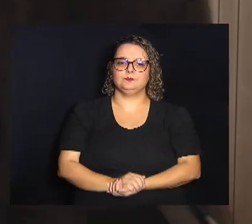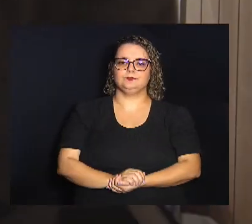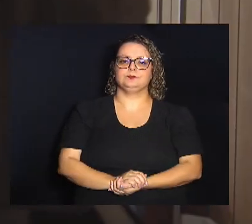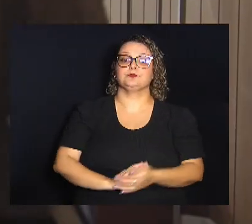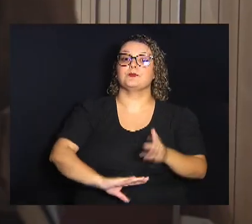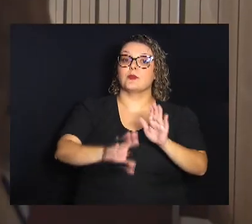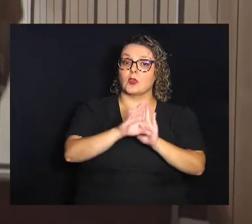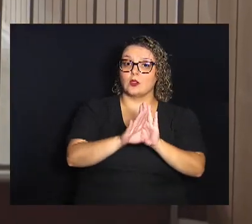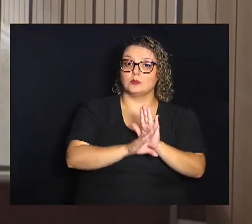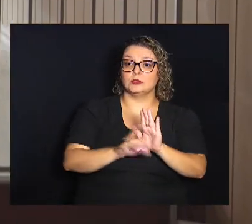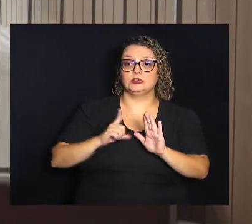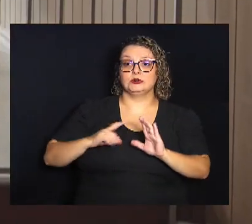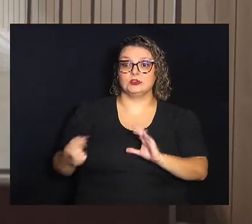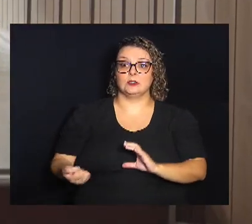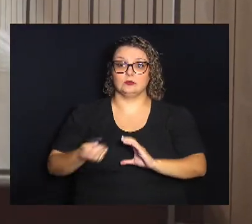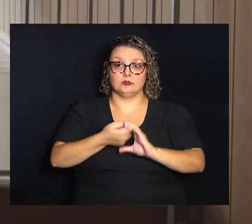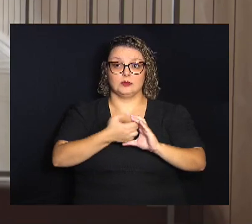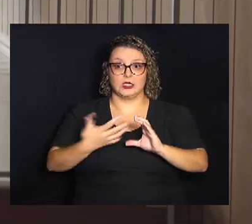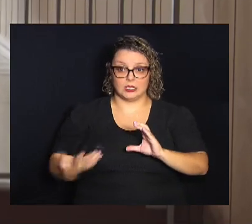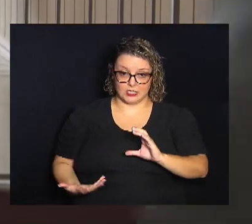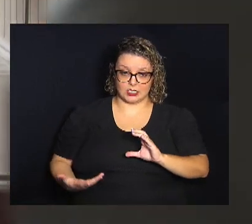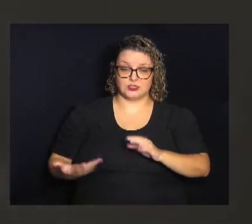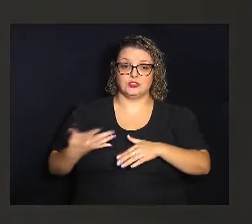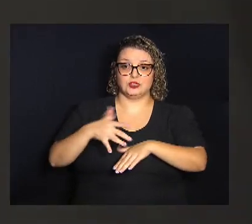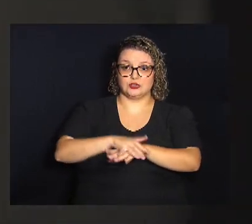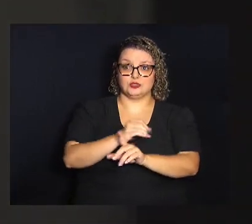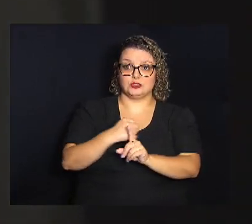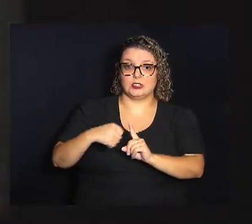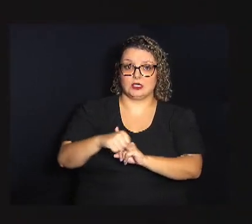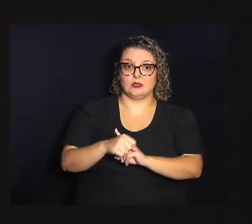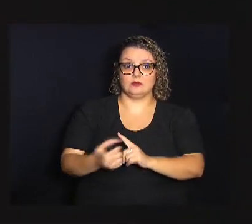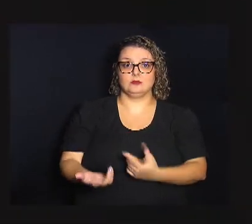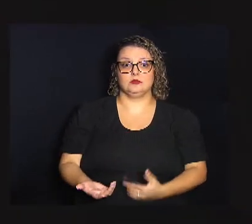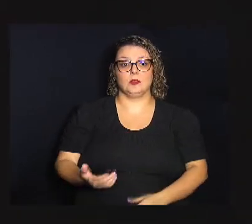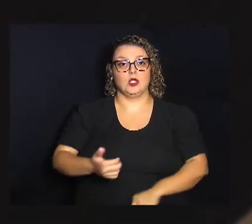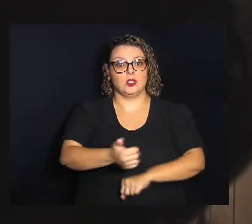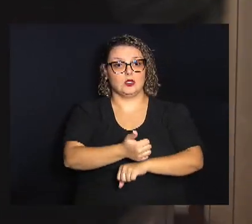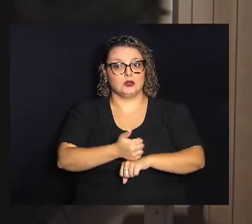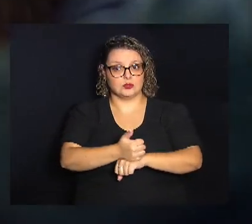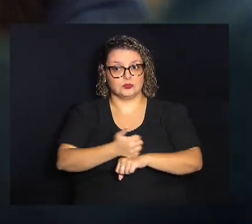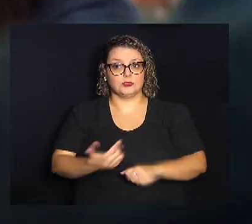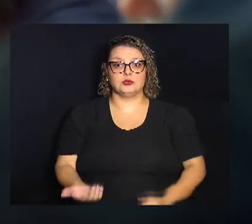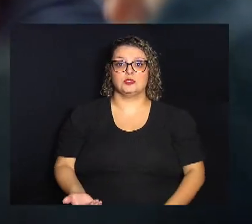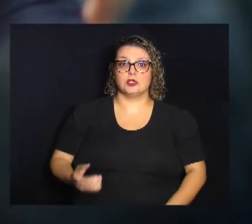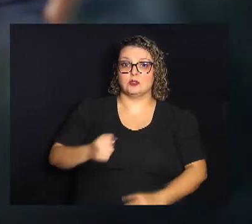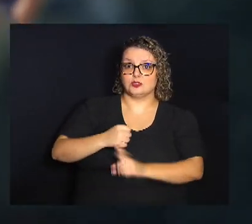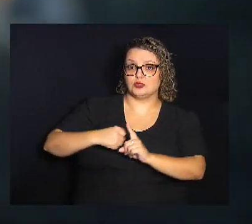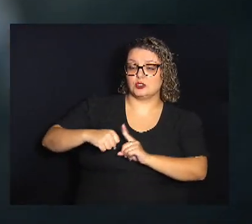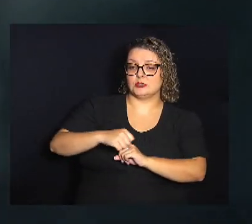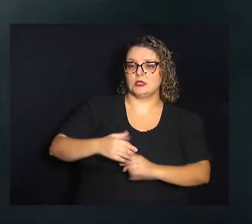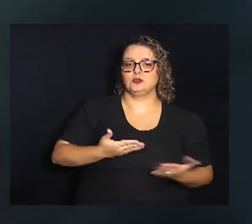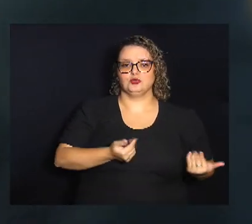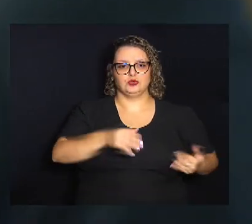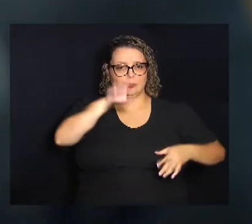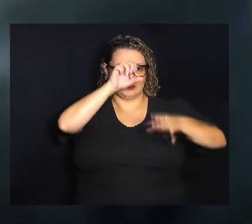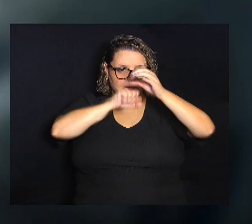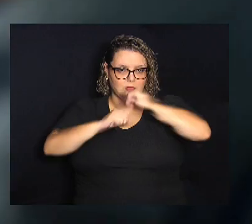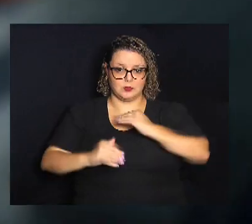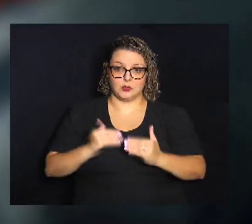programa tem um caráter de inclusão social, educacional e profissional dos jovens aprendizes, proporcionando